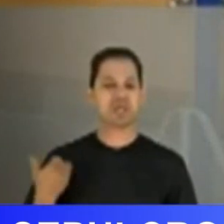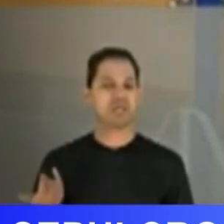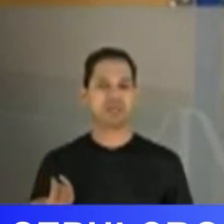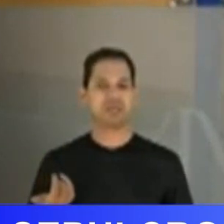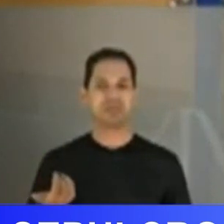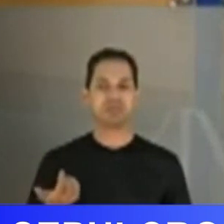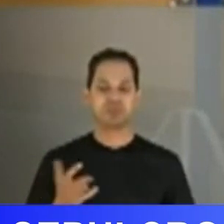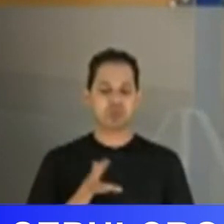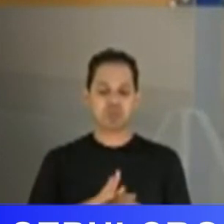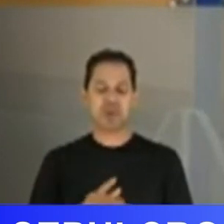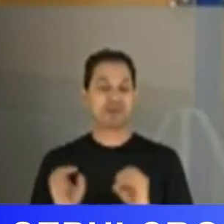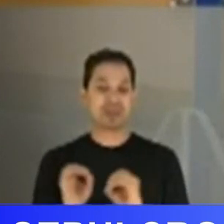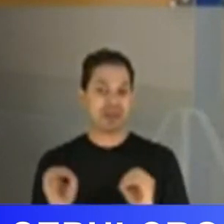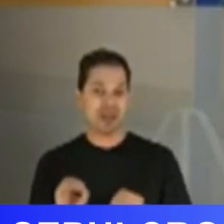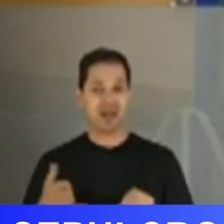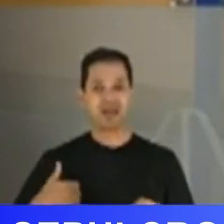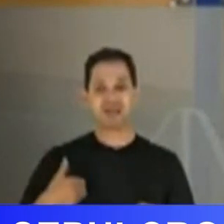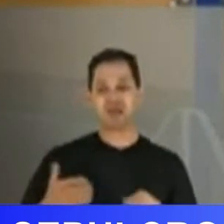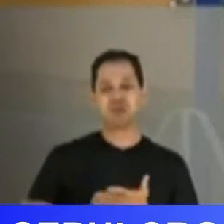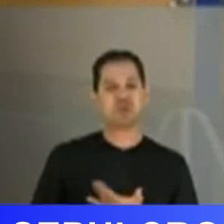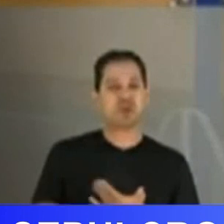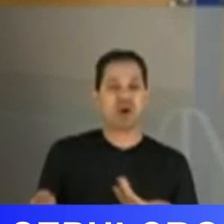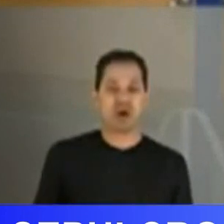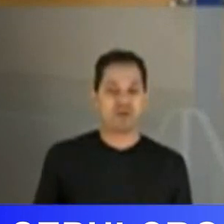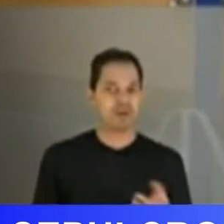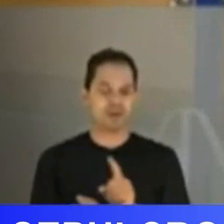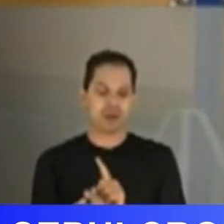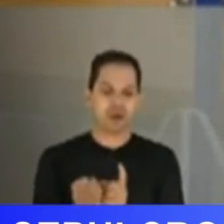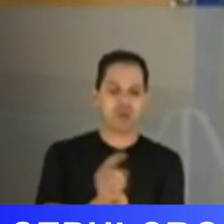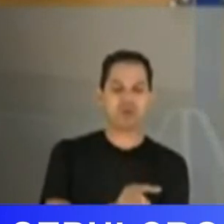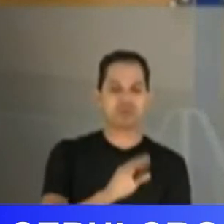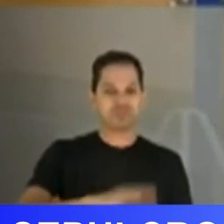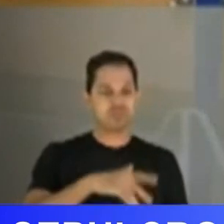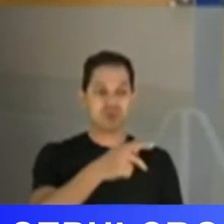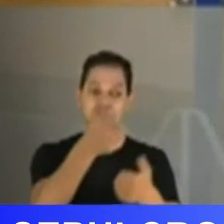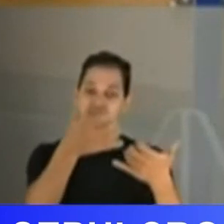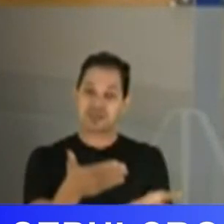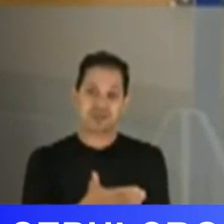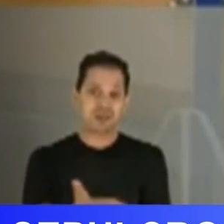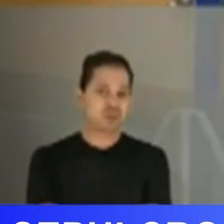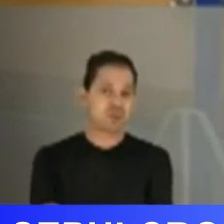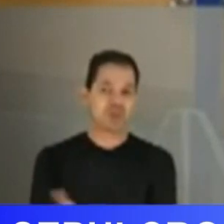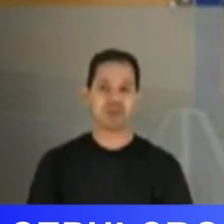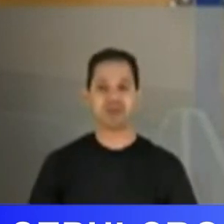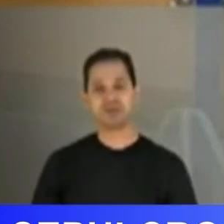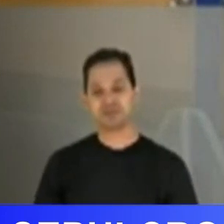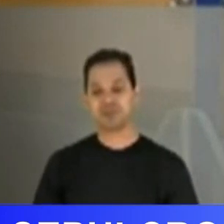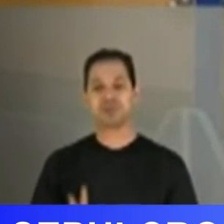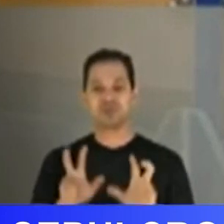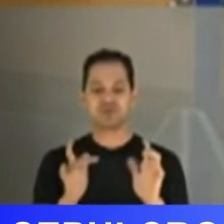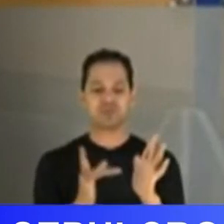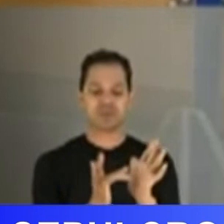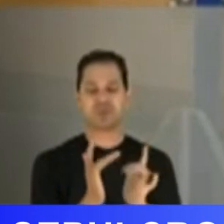tipo de comorbidade. Ou seja, totalmente contrário àquilo que o senhor iniciou falando agora, exatamente sobre